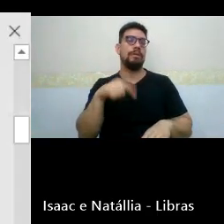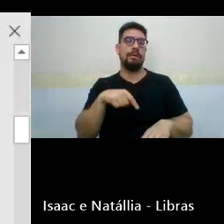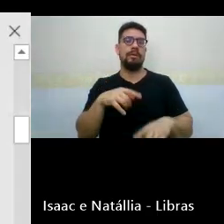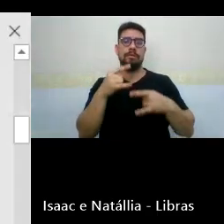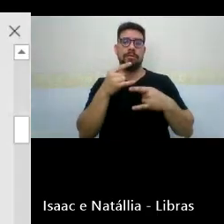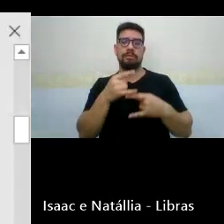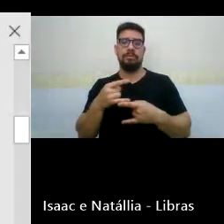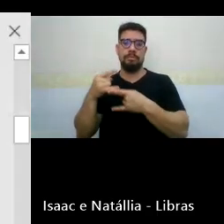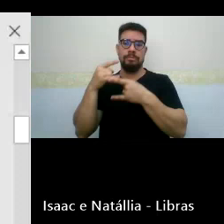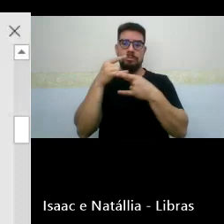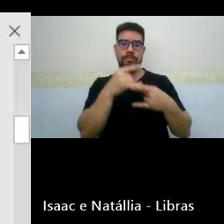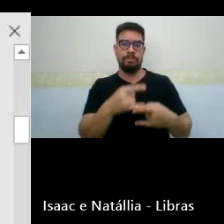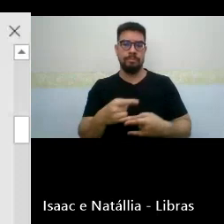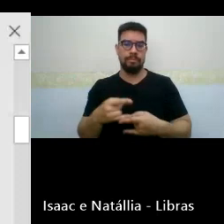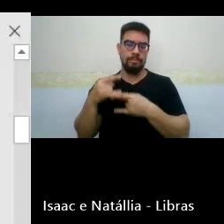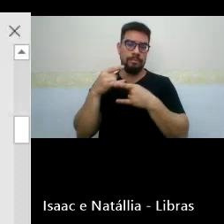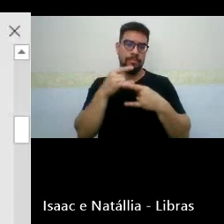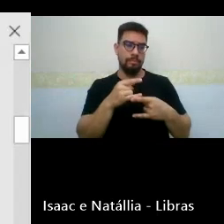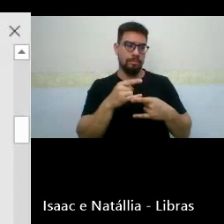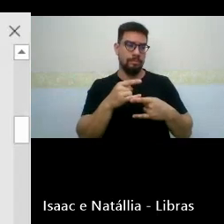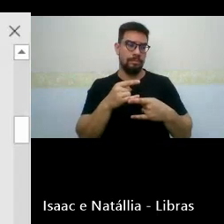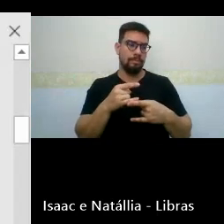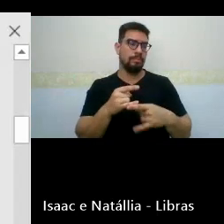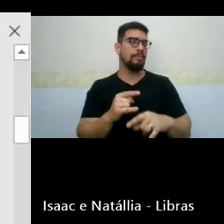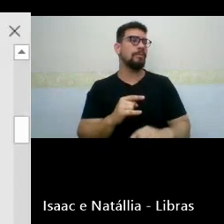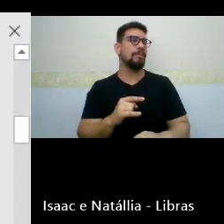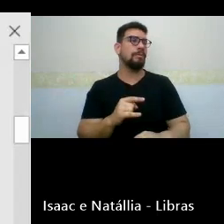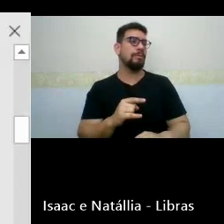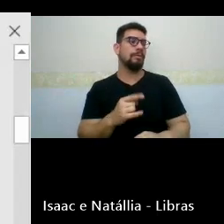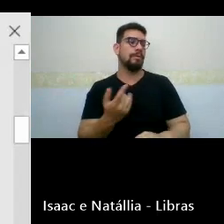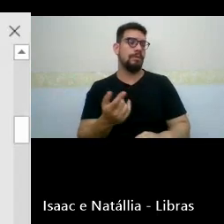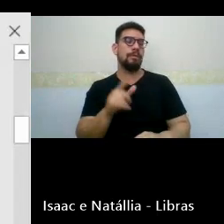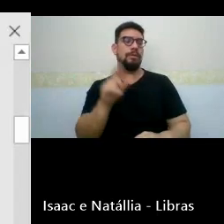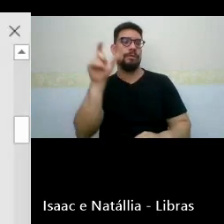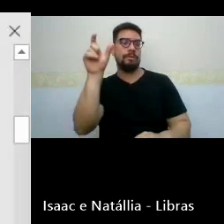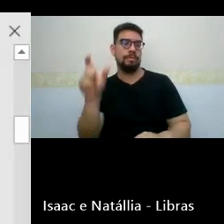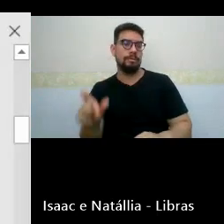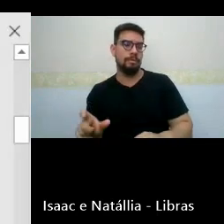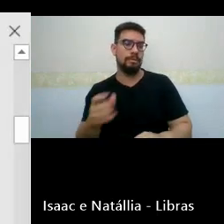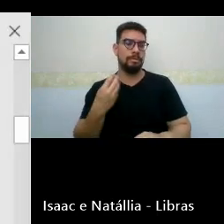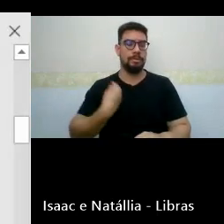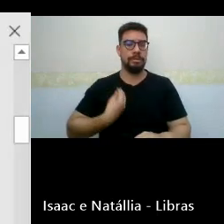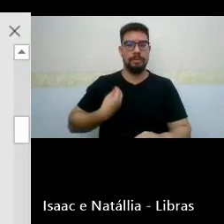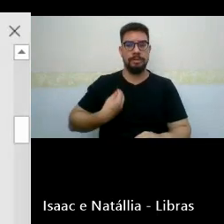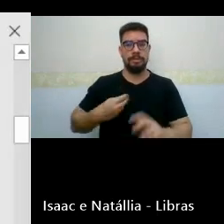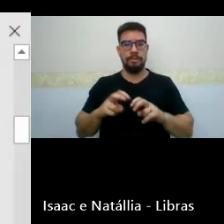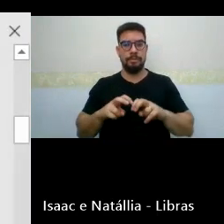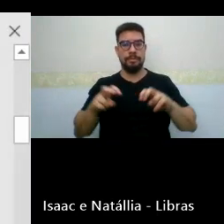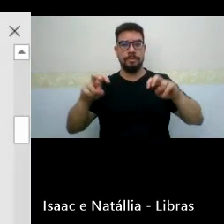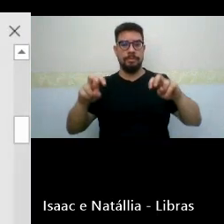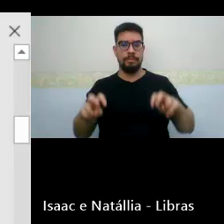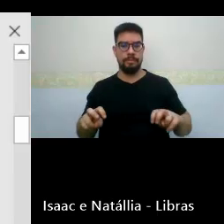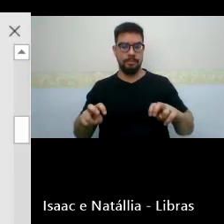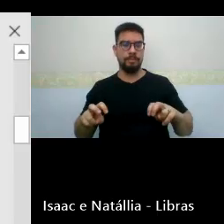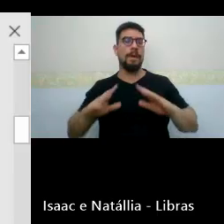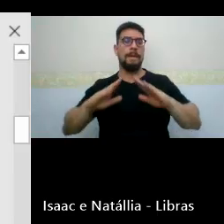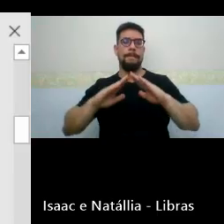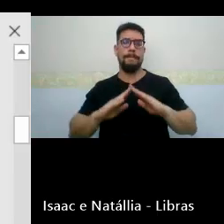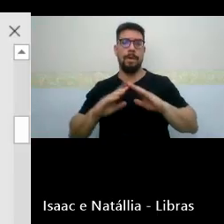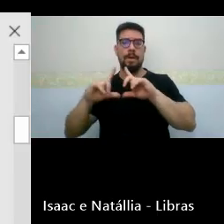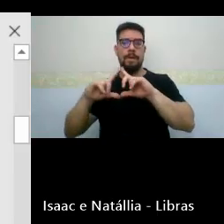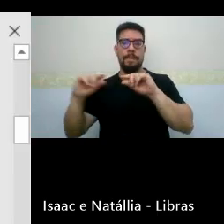de vídeo, e a fulano que compõe a sua banca, que mora em Brasília,